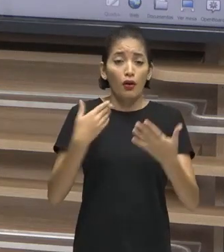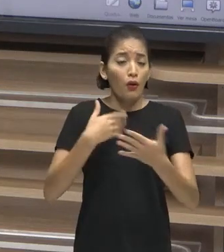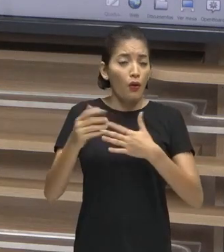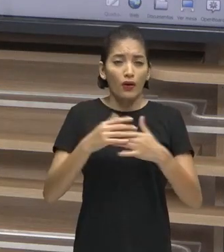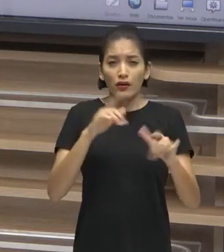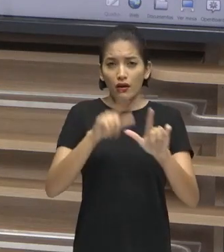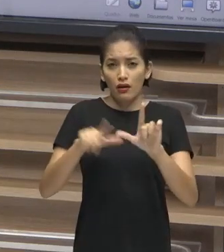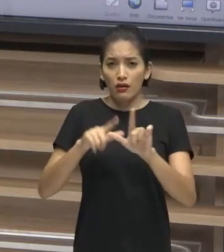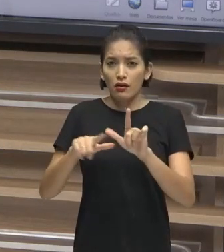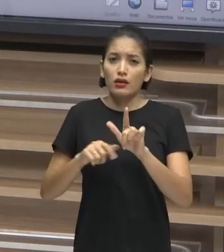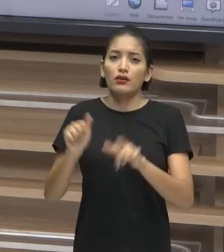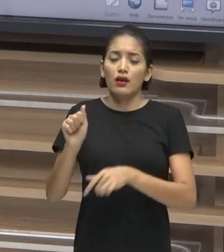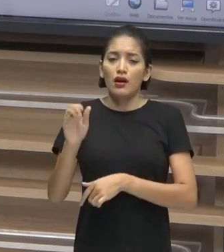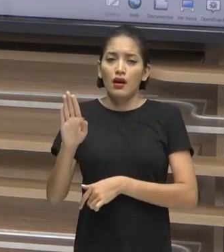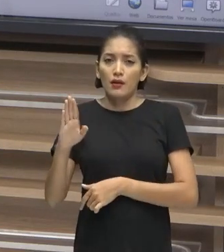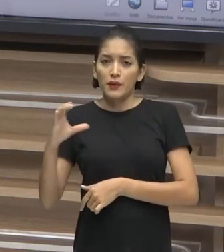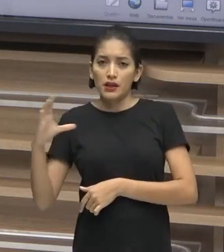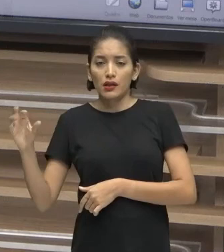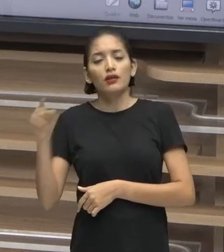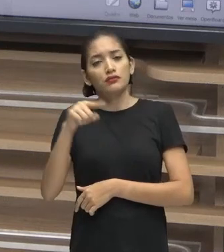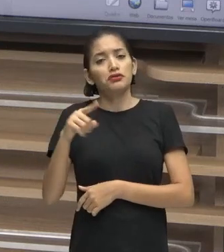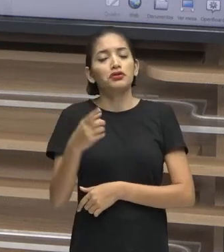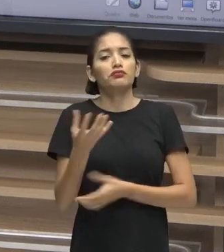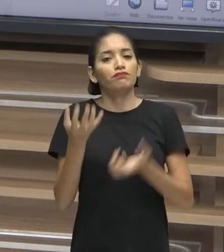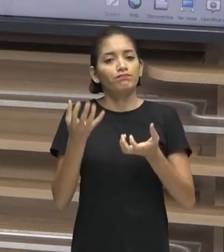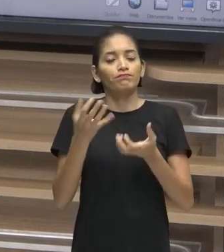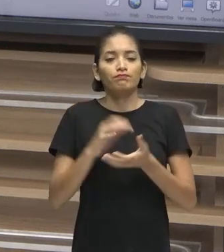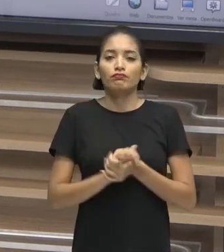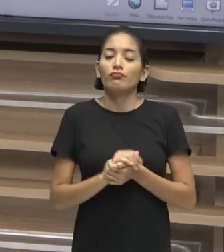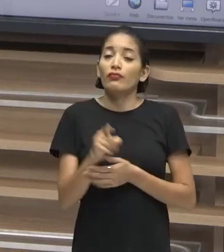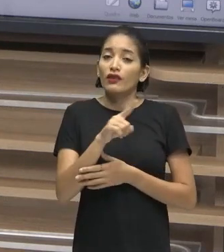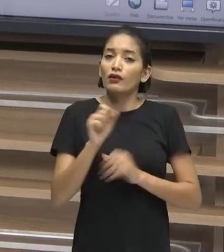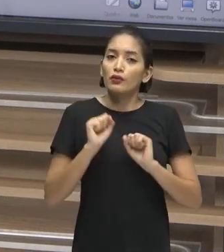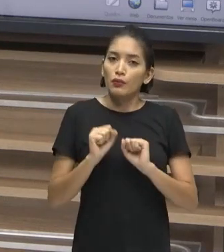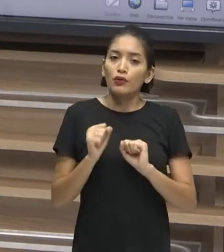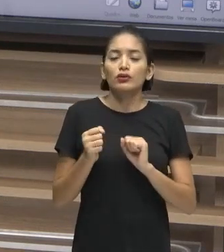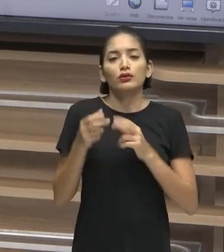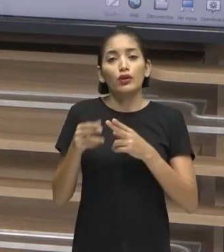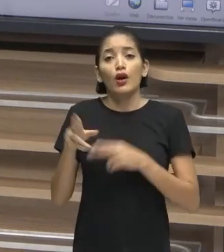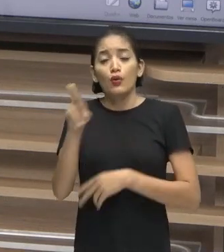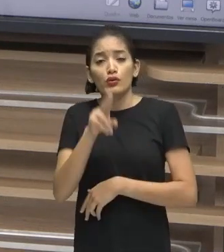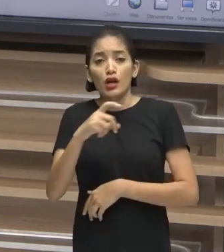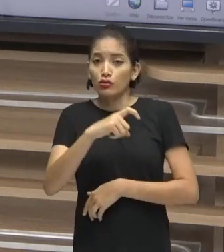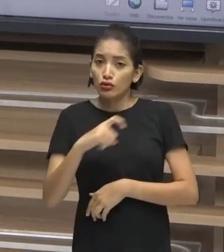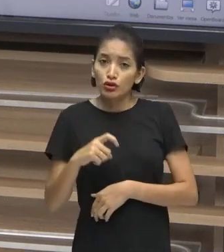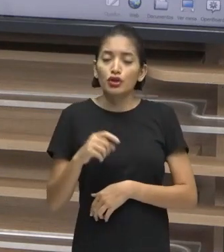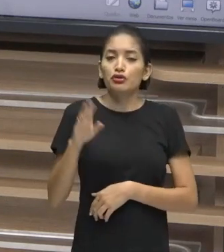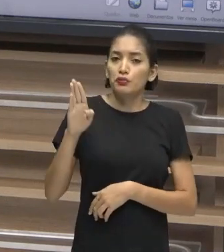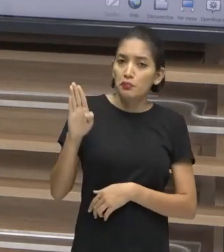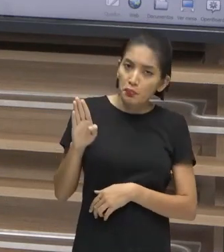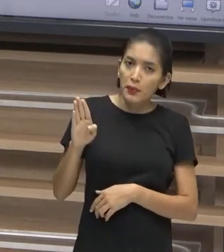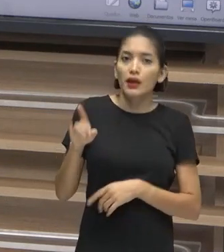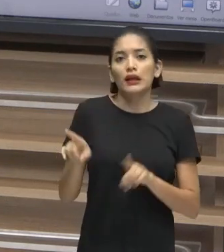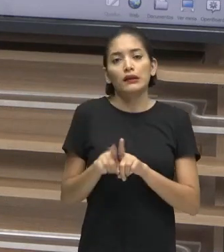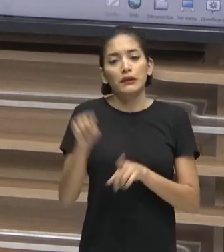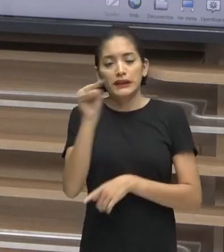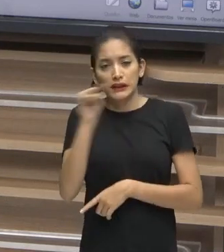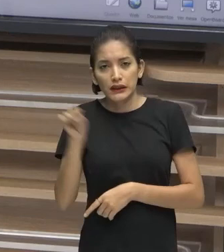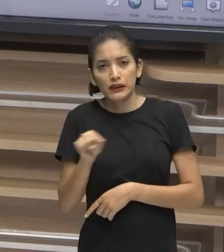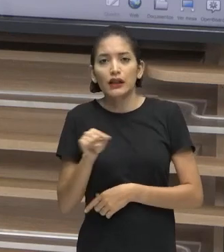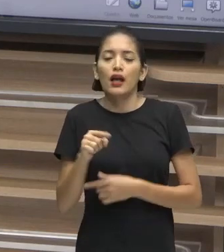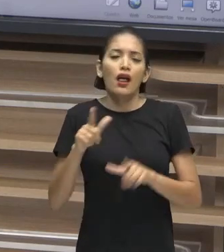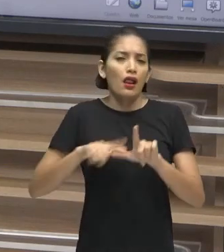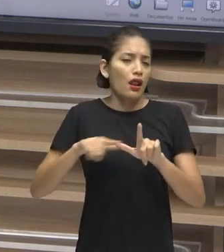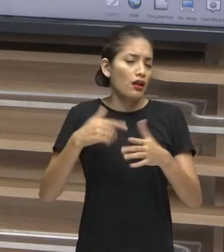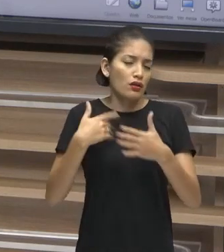do alfabeto que você queira. Então, você pode fazer aí dessa forma. Pode usar o x, pode usar o b, pode usar o z, pode usar a letra